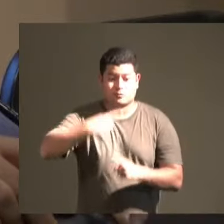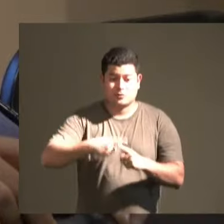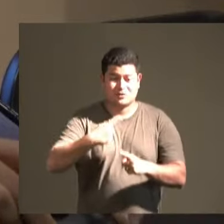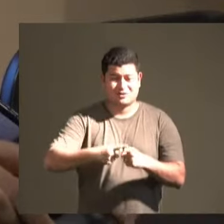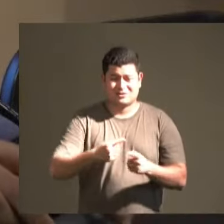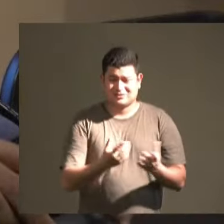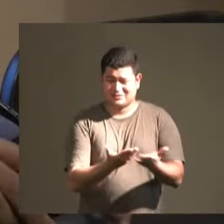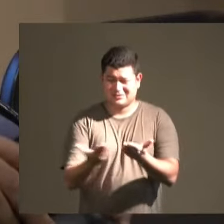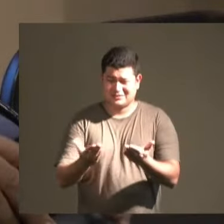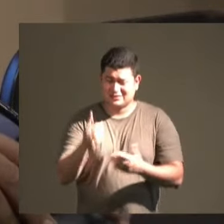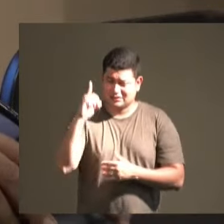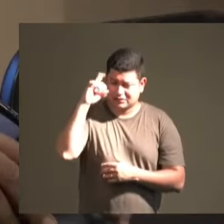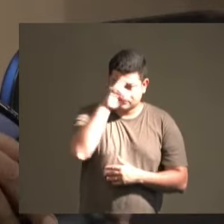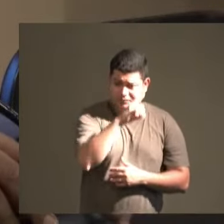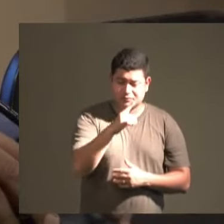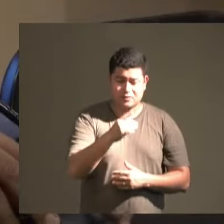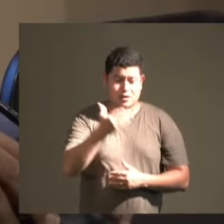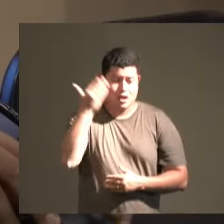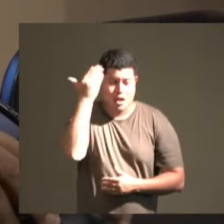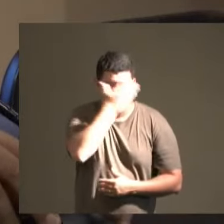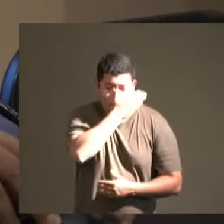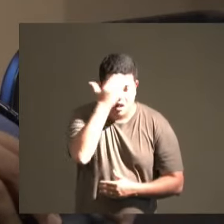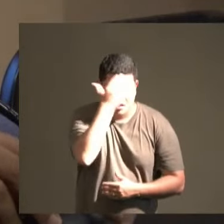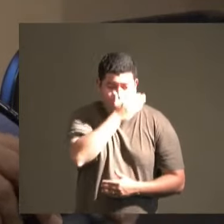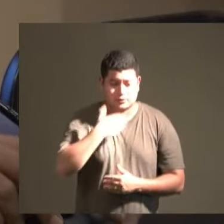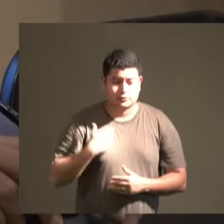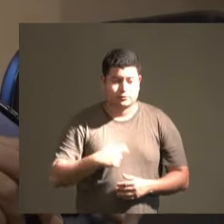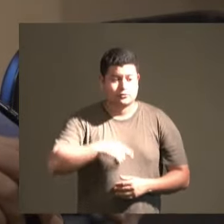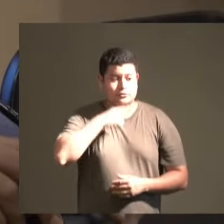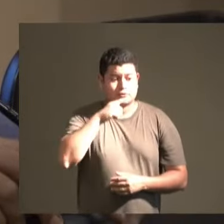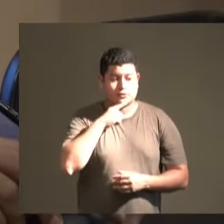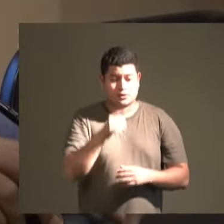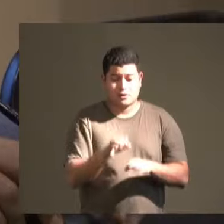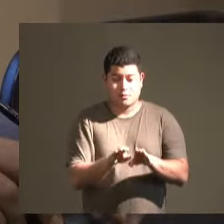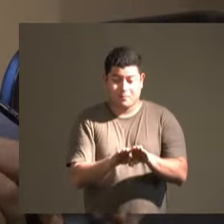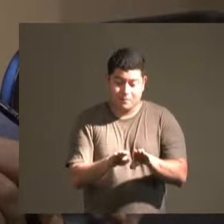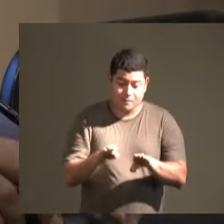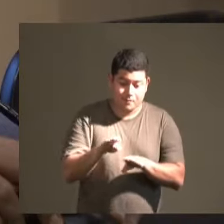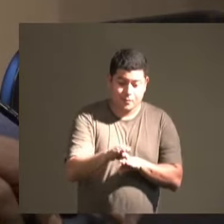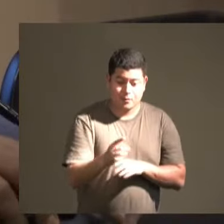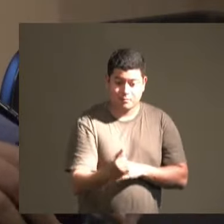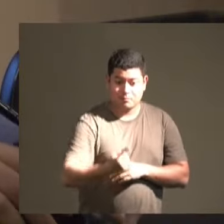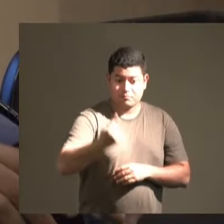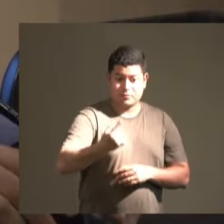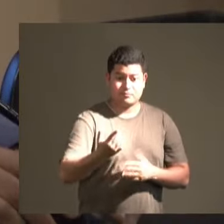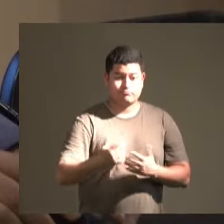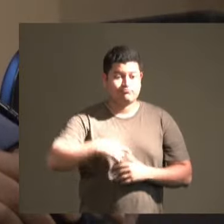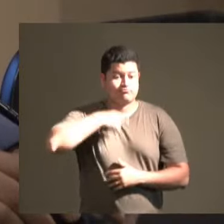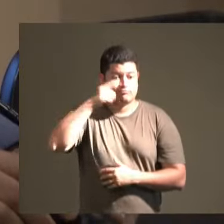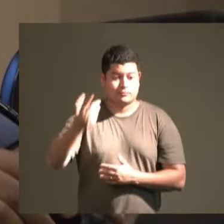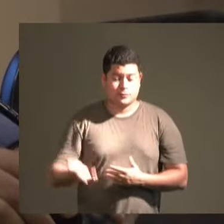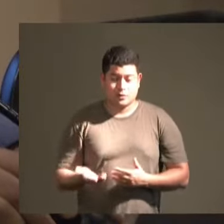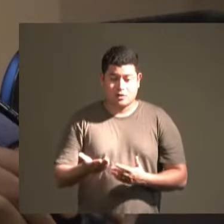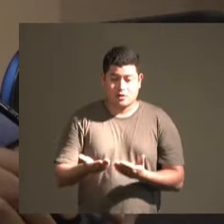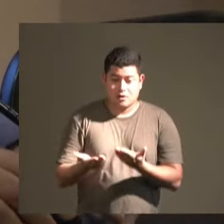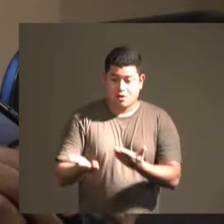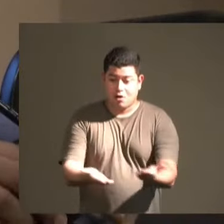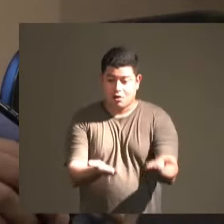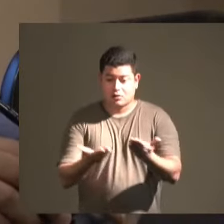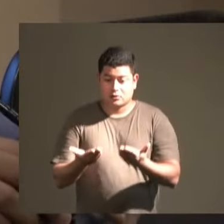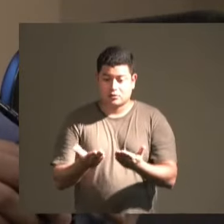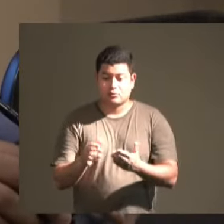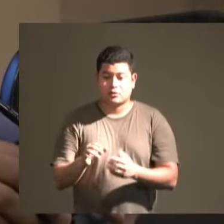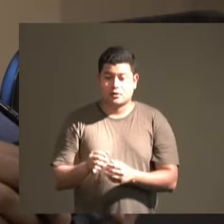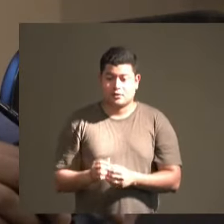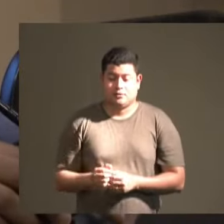tanta invisibilidade, que a gente não conseguiu nem sequer dar o primeiro passo. Então, o passo que foi dado foi a encomenda de uma